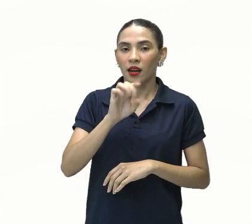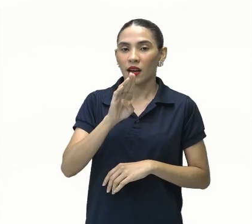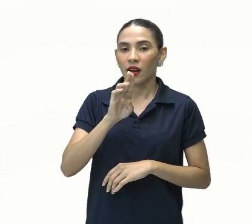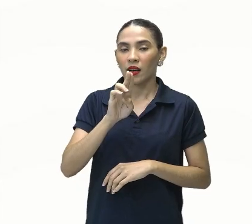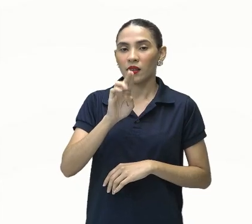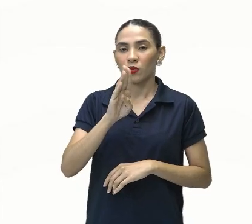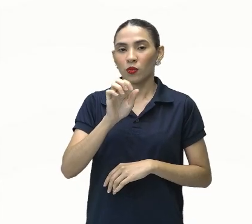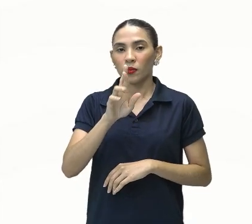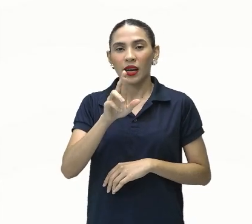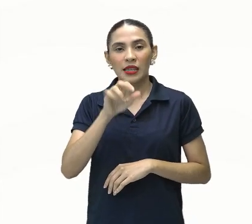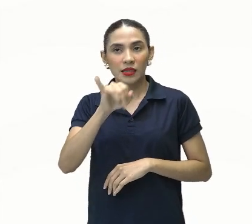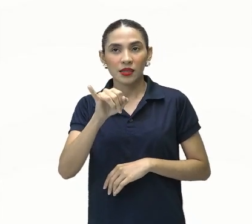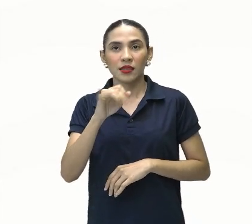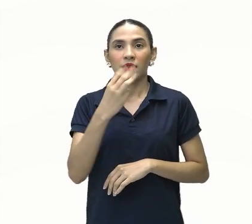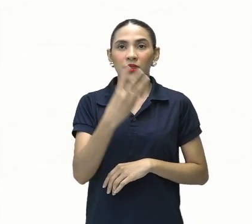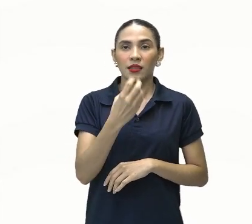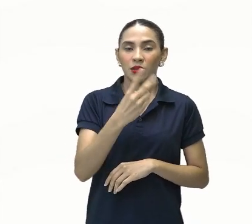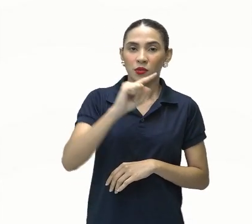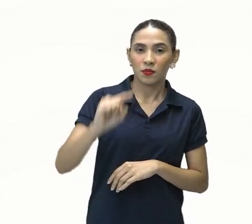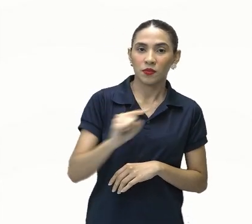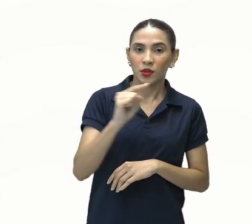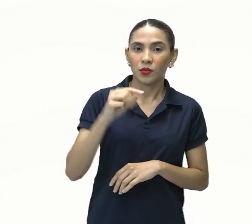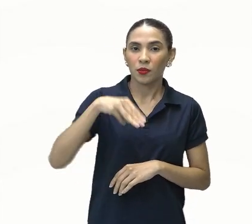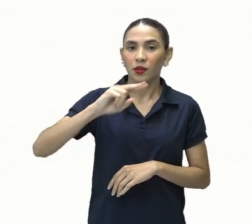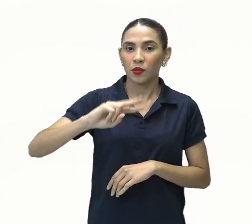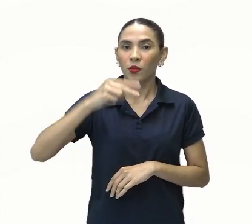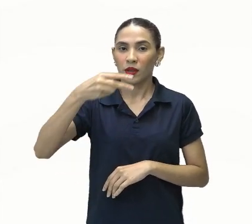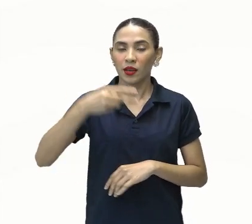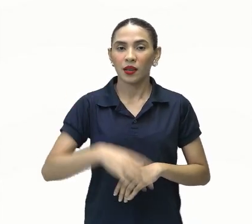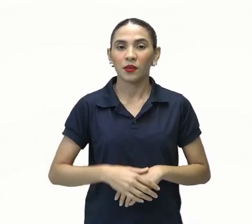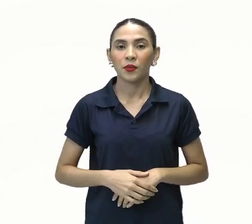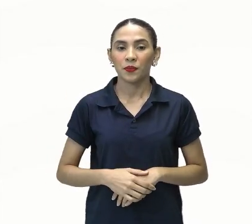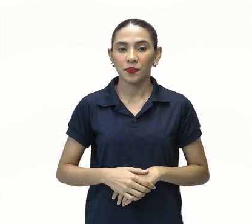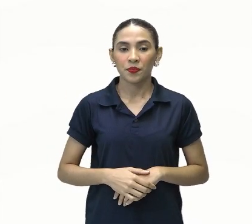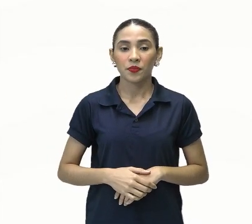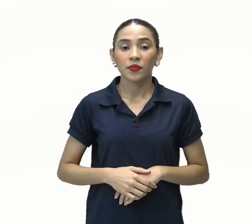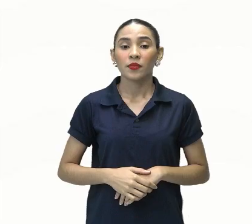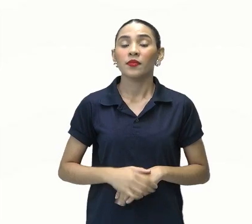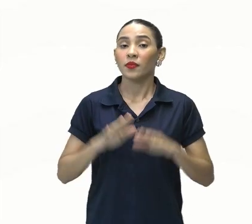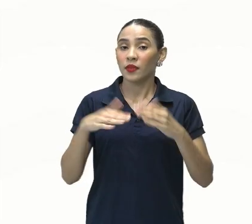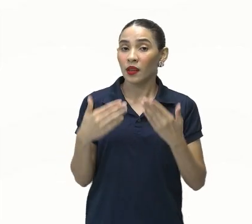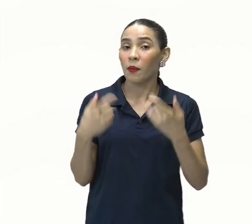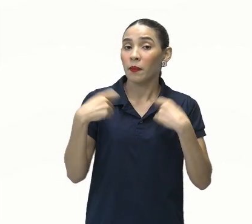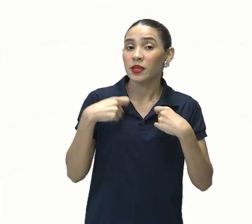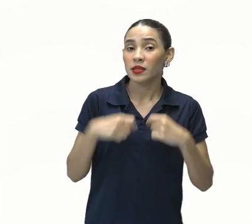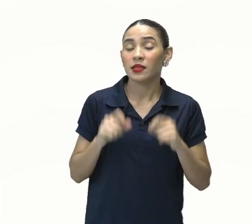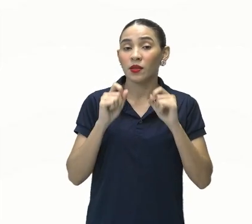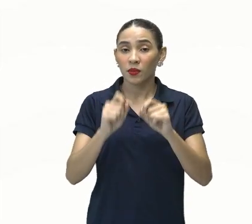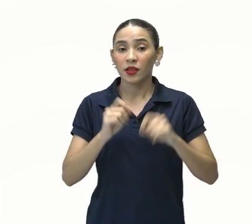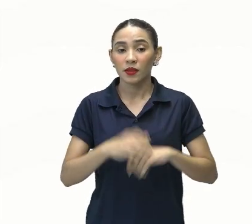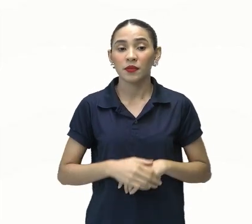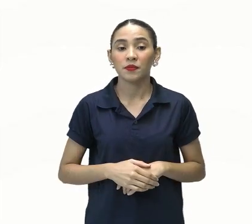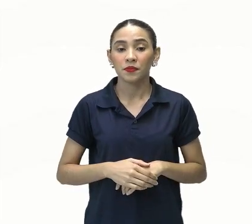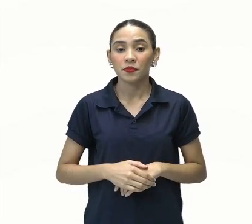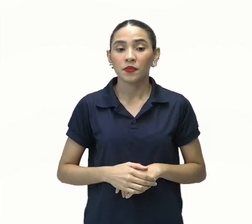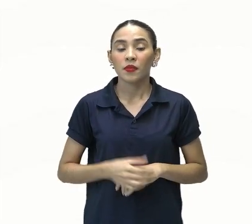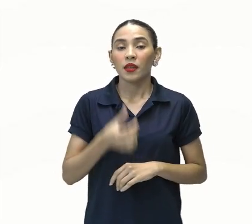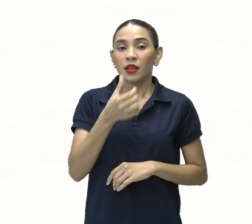de 32 mil metros quadrados, né, eu vou precisar